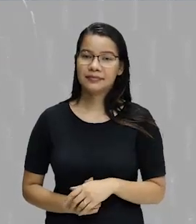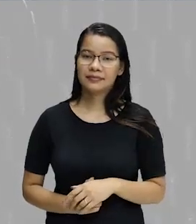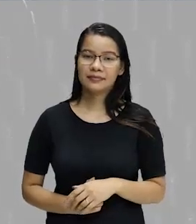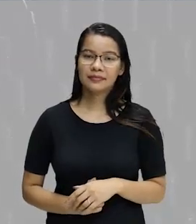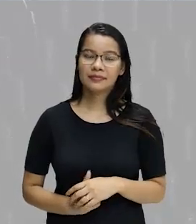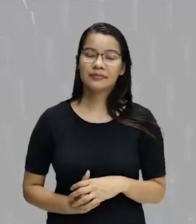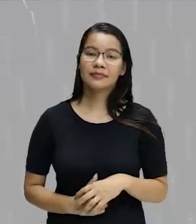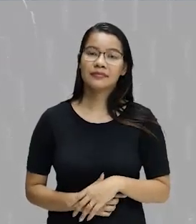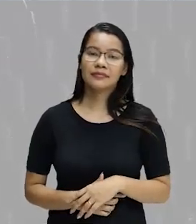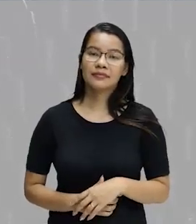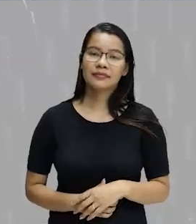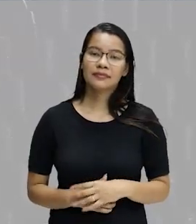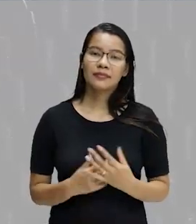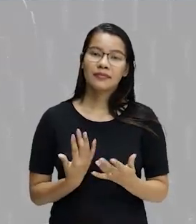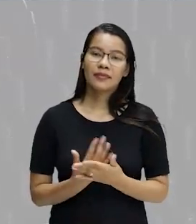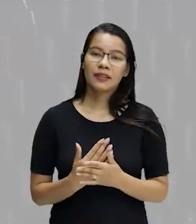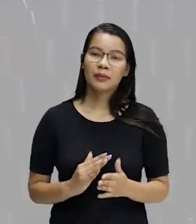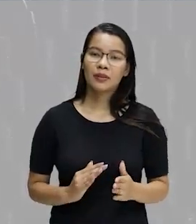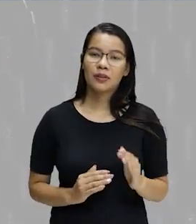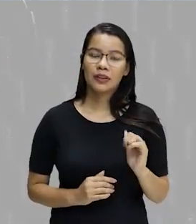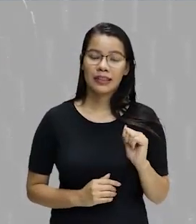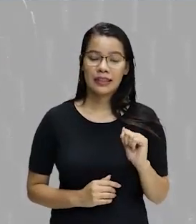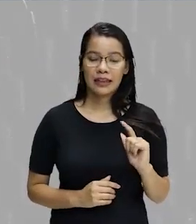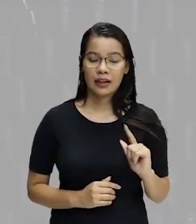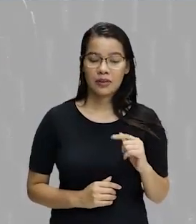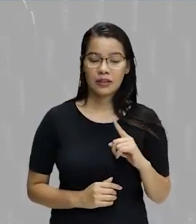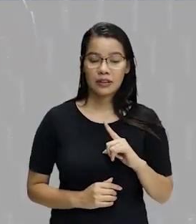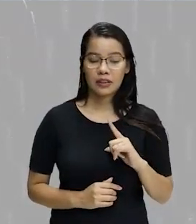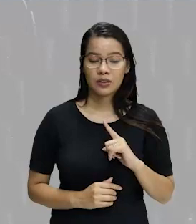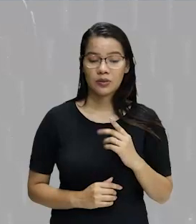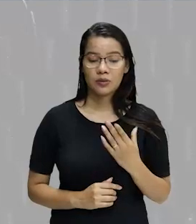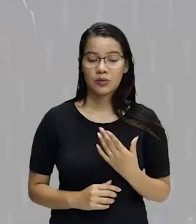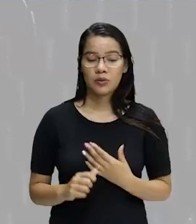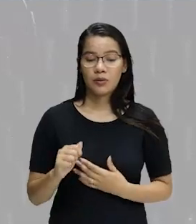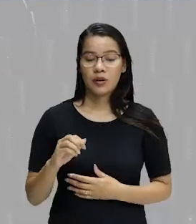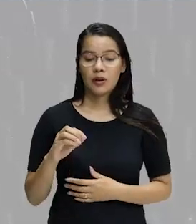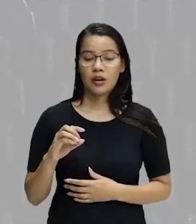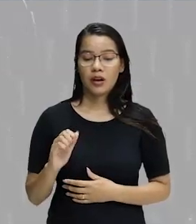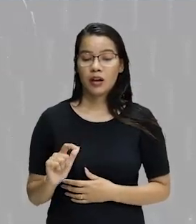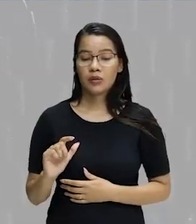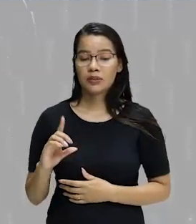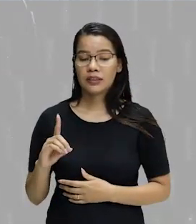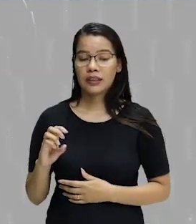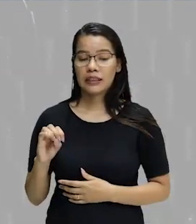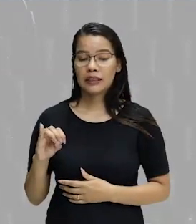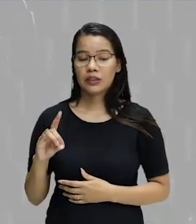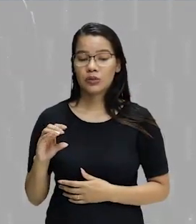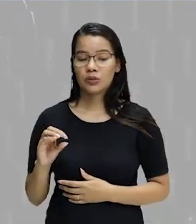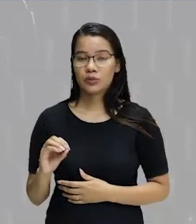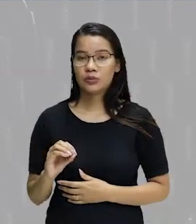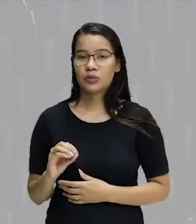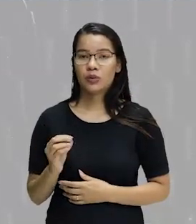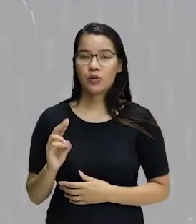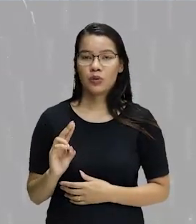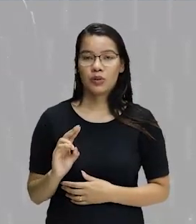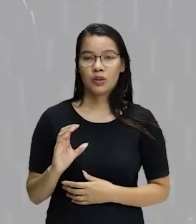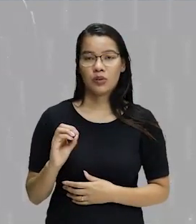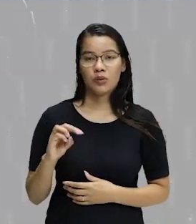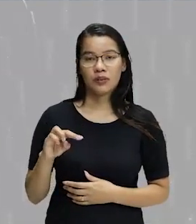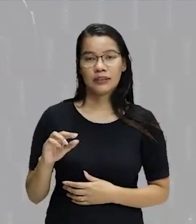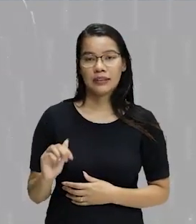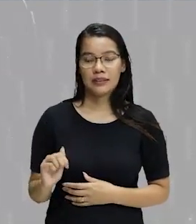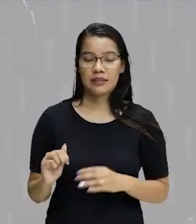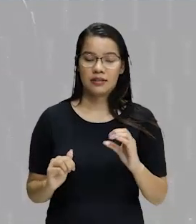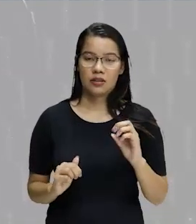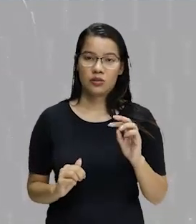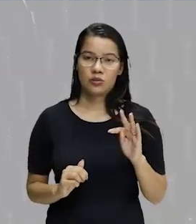But2-eno. Terminou em al, eu vou ter um aldeído. Terminou em ona, cetona. Terminou